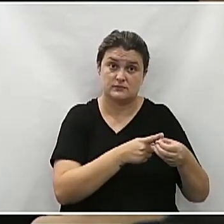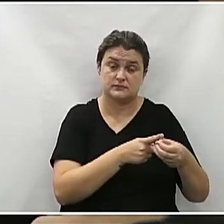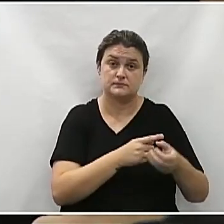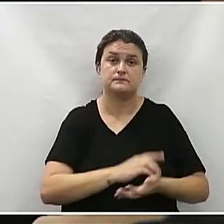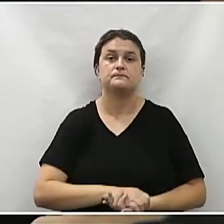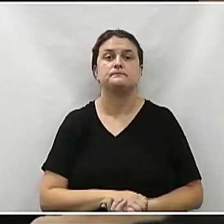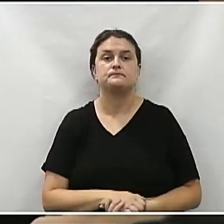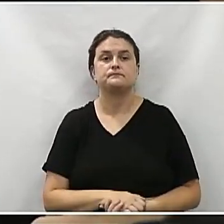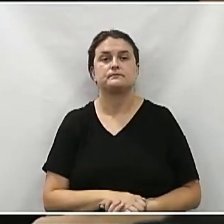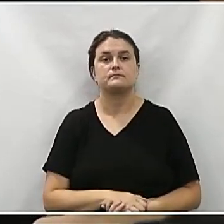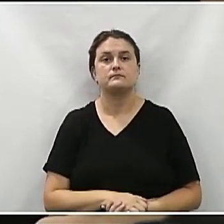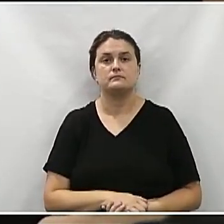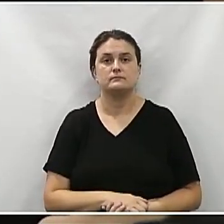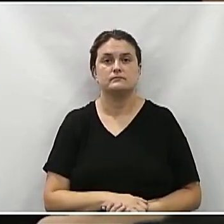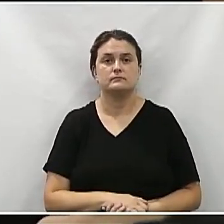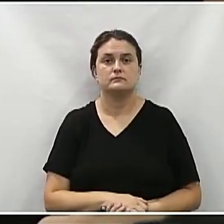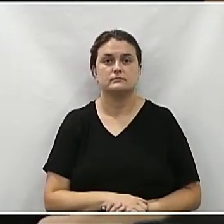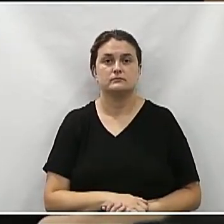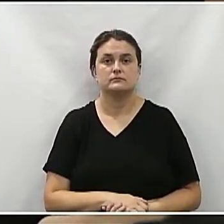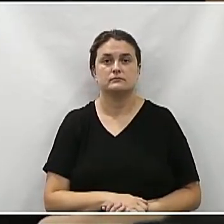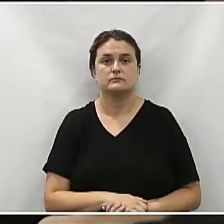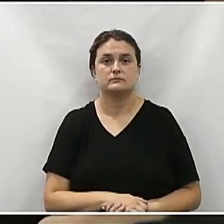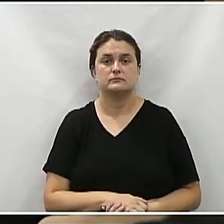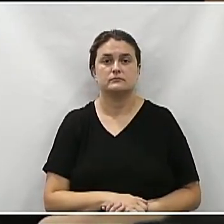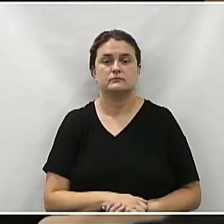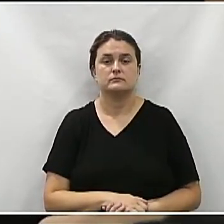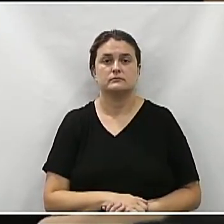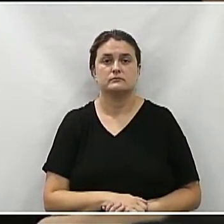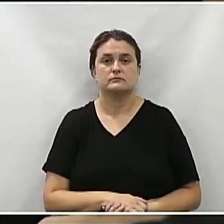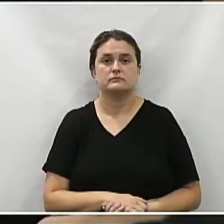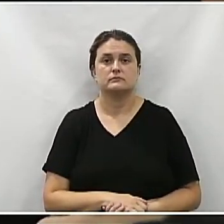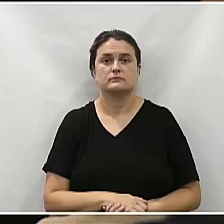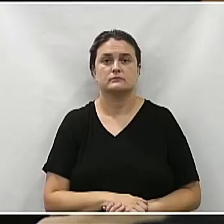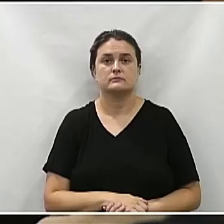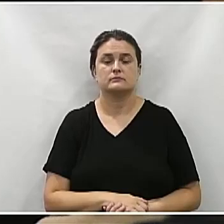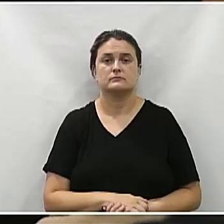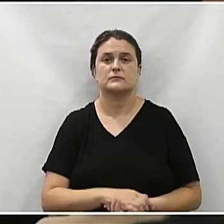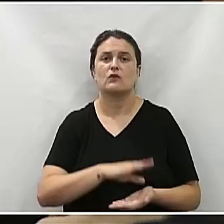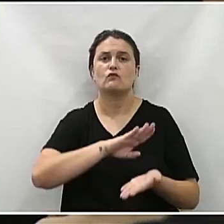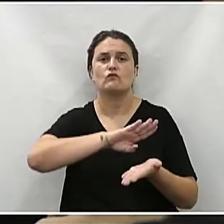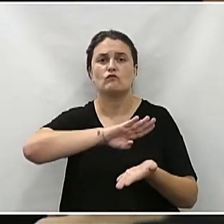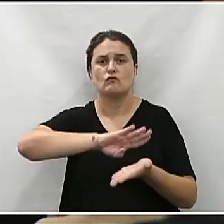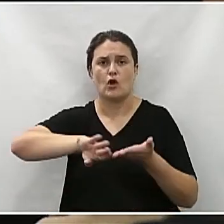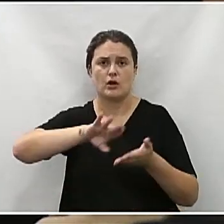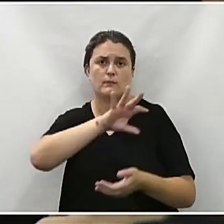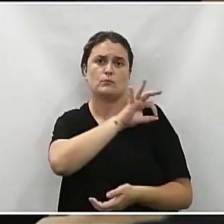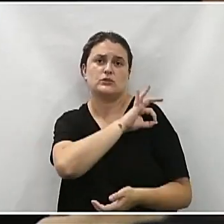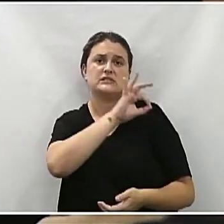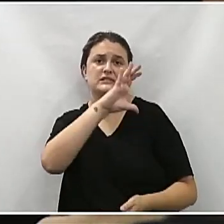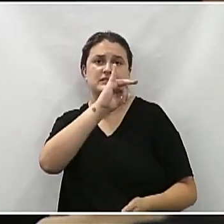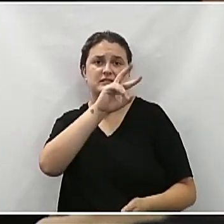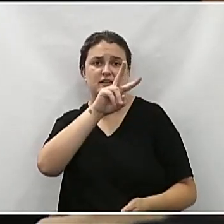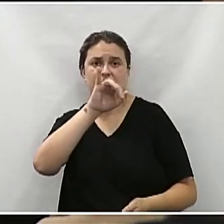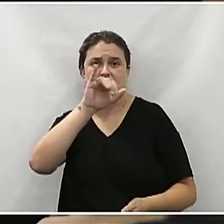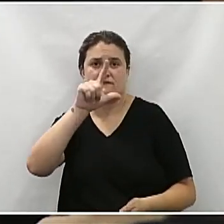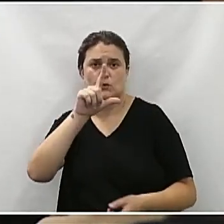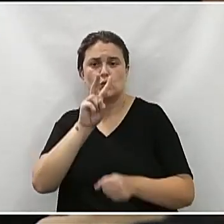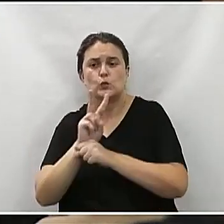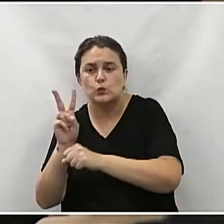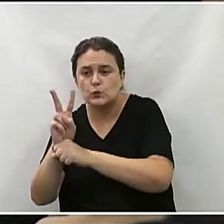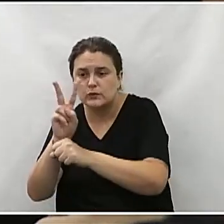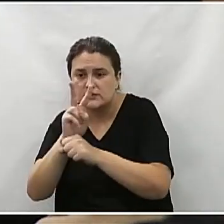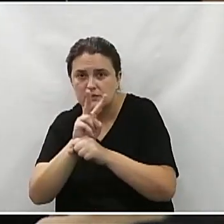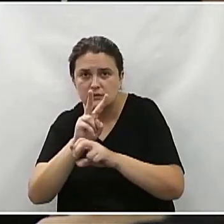a abrigar os presos que cometem os seus delitos e são de nossa região e tirar a polícia civil para ficar cuidando de